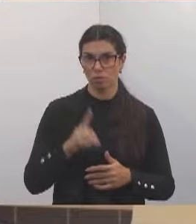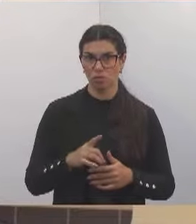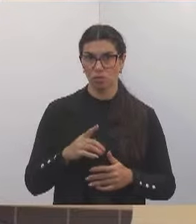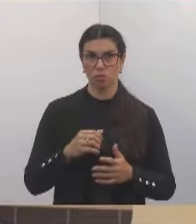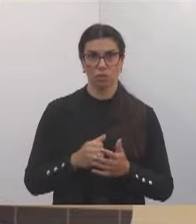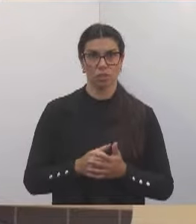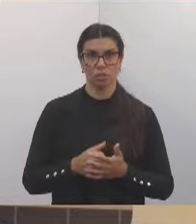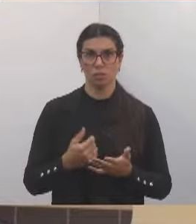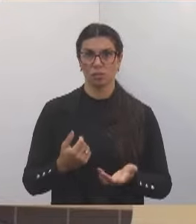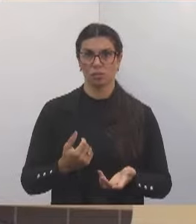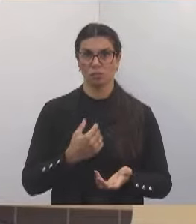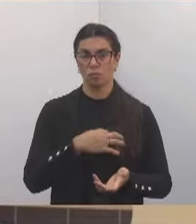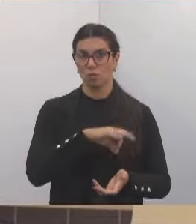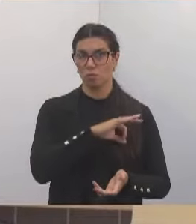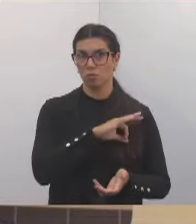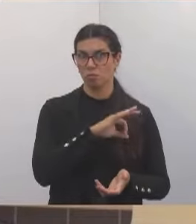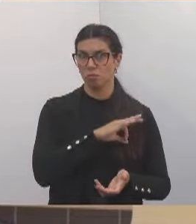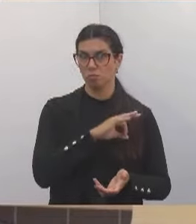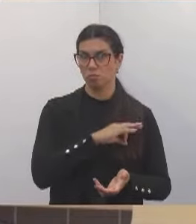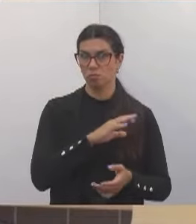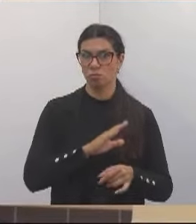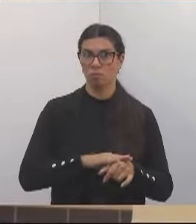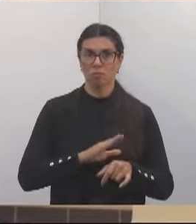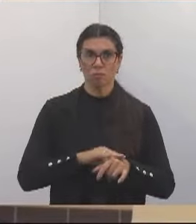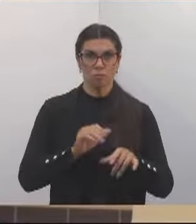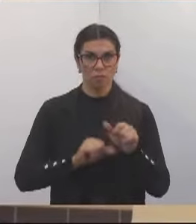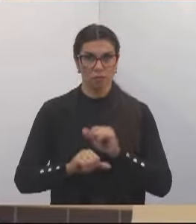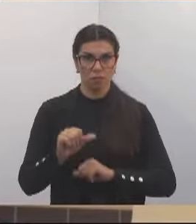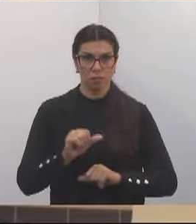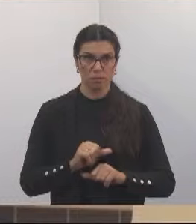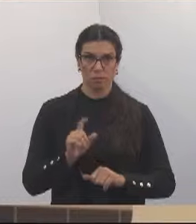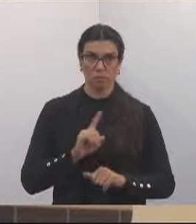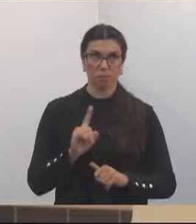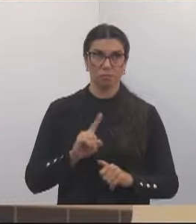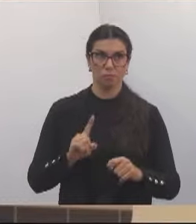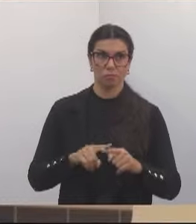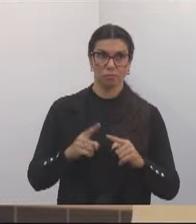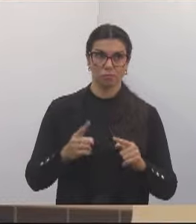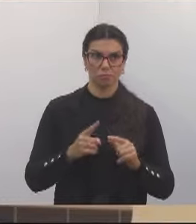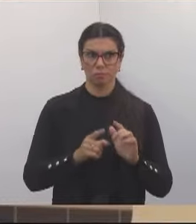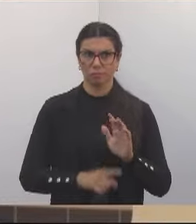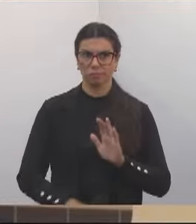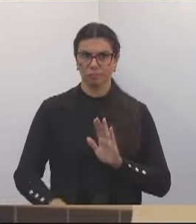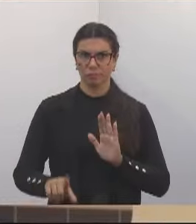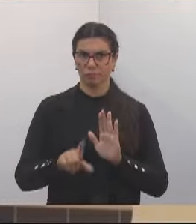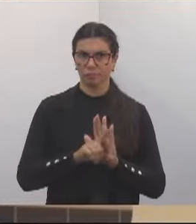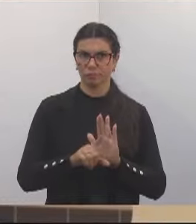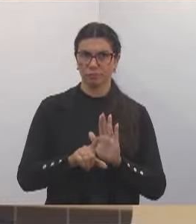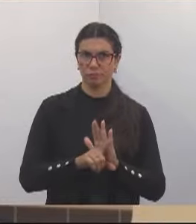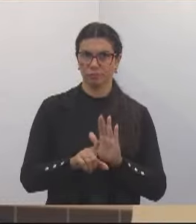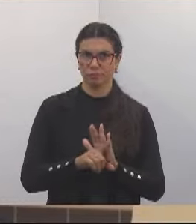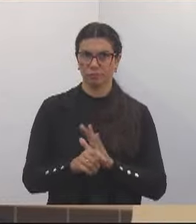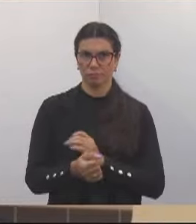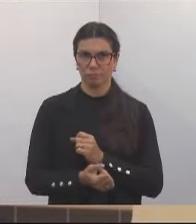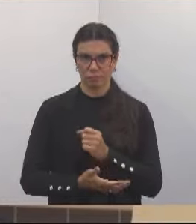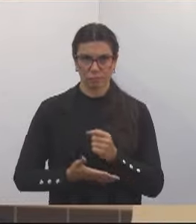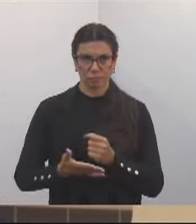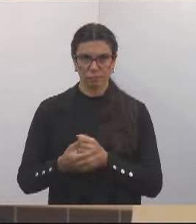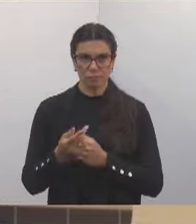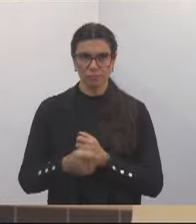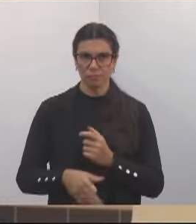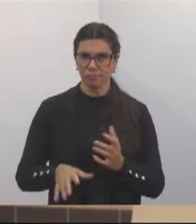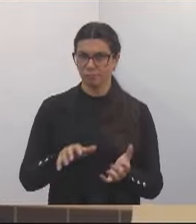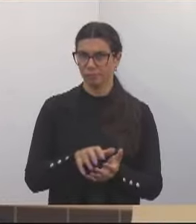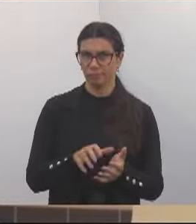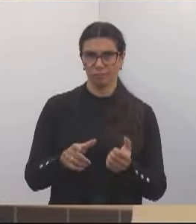que nós estamos fazendo aqui, e já deveria estar na lei orgânica do município, desde que nasceu, O que que diz